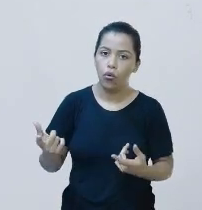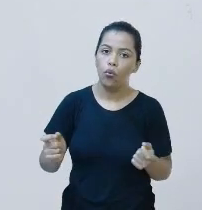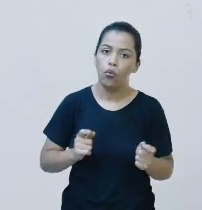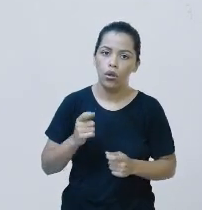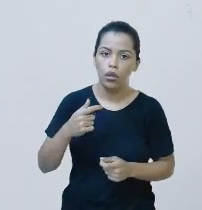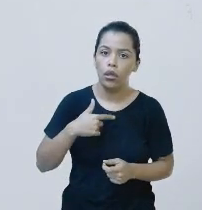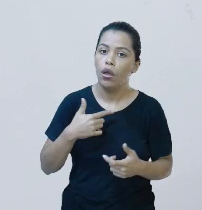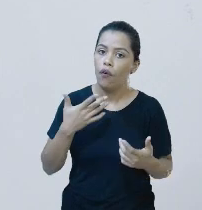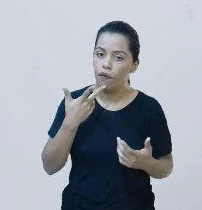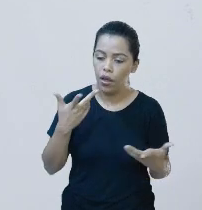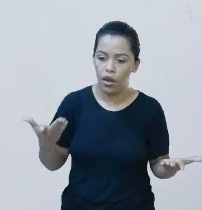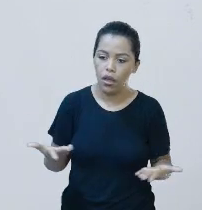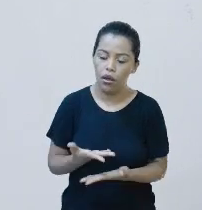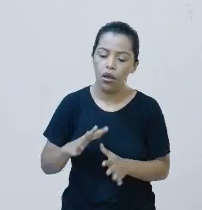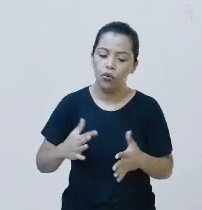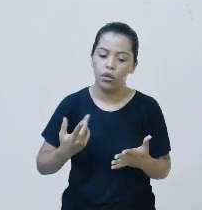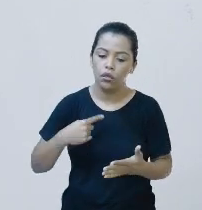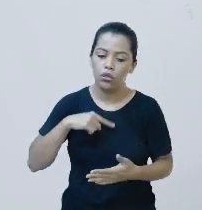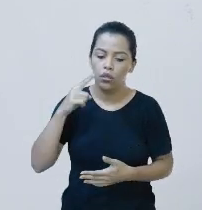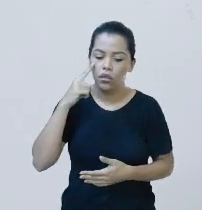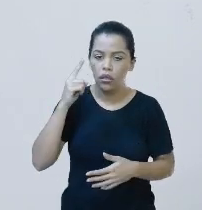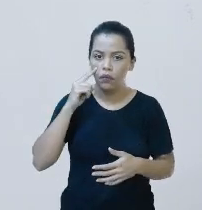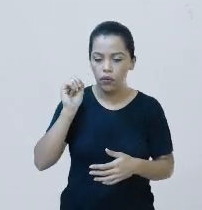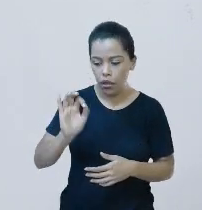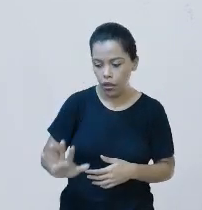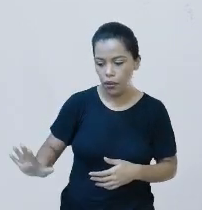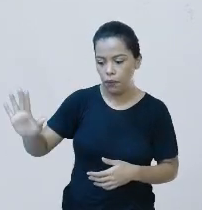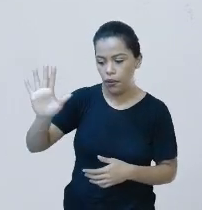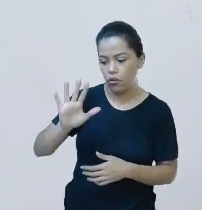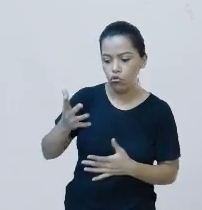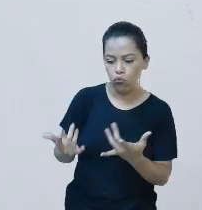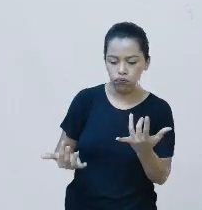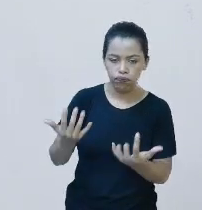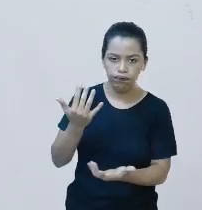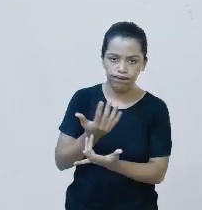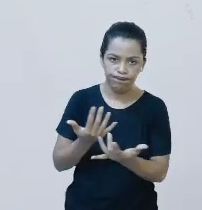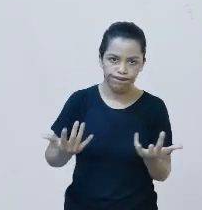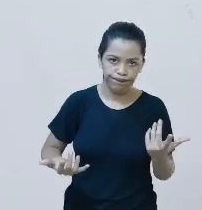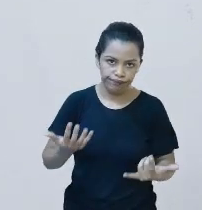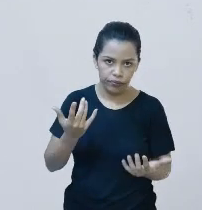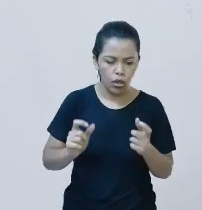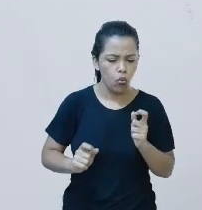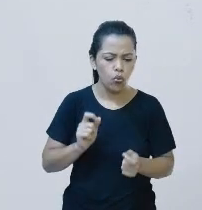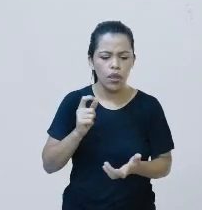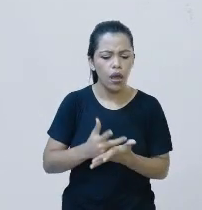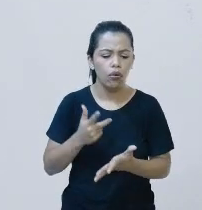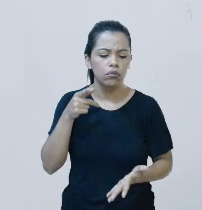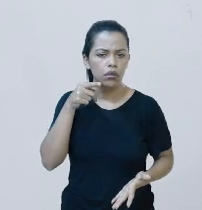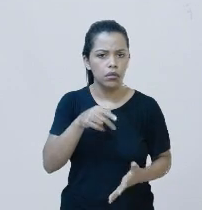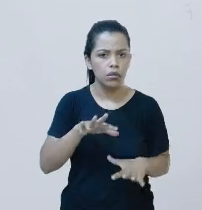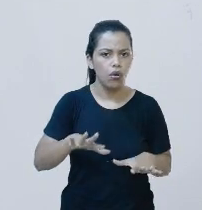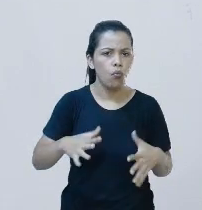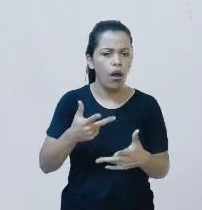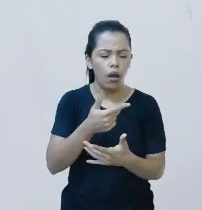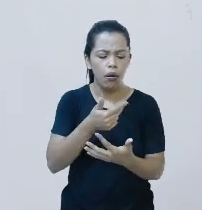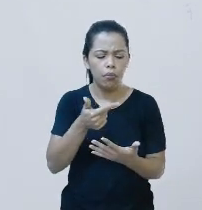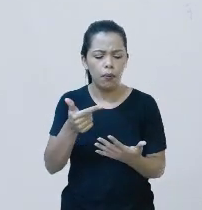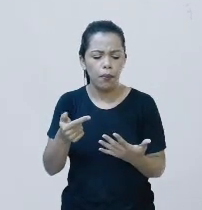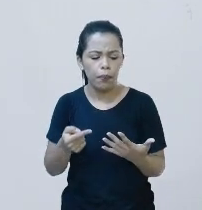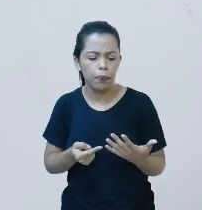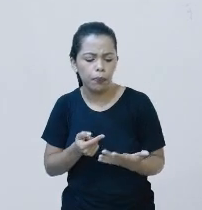acabei de falar, quando a gente viu aquela imagem do incêndio, não é? O que causou? Quais fatores contribuíram para que